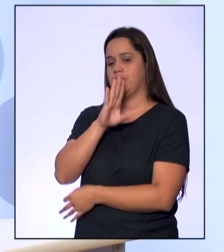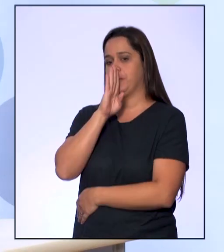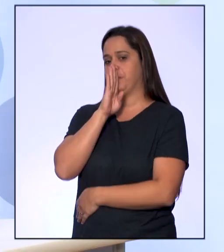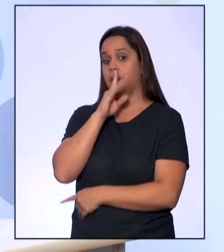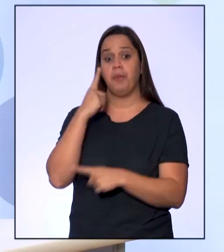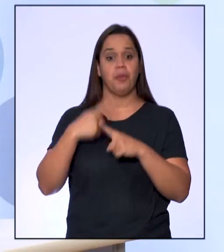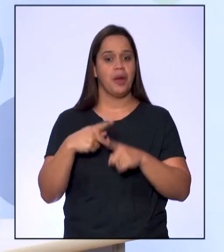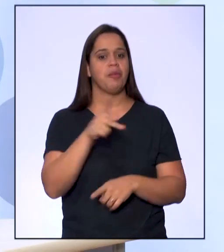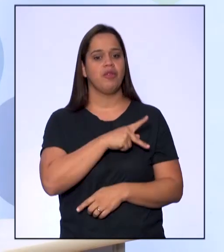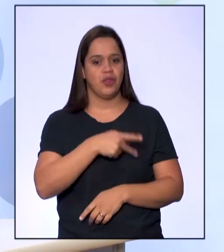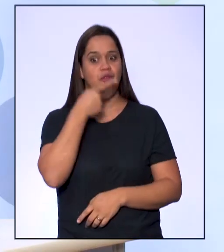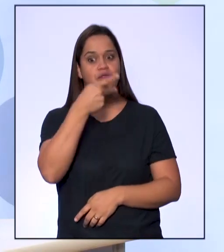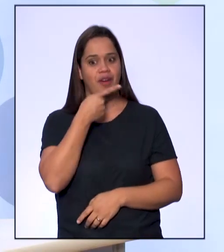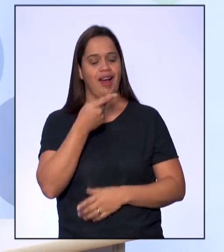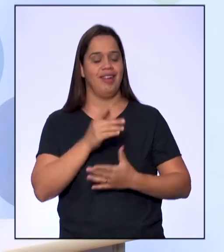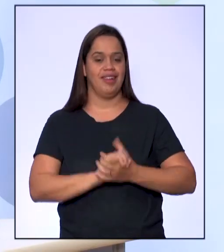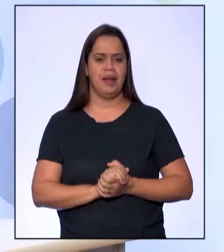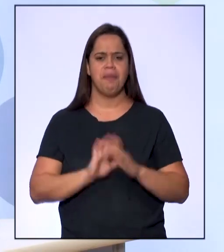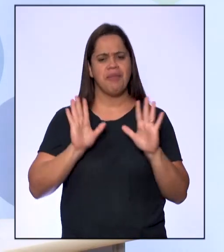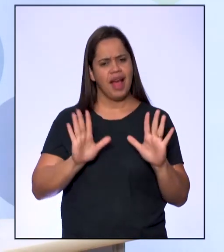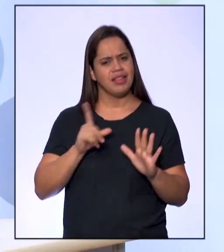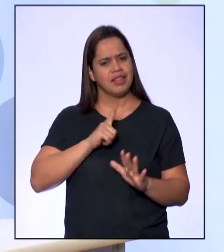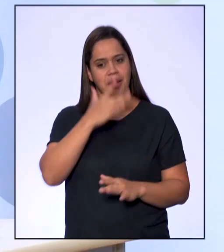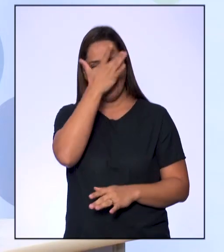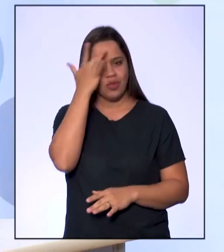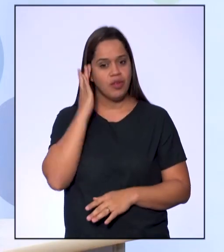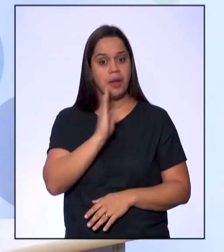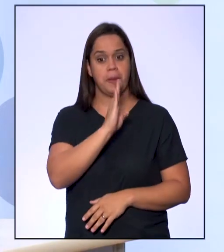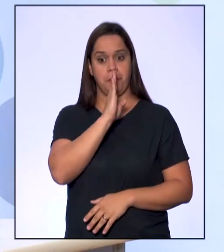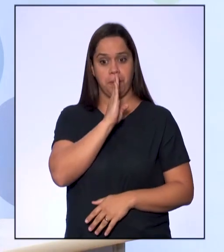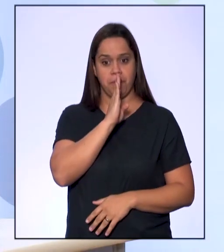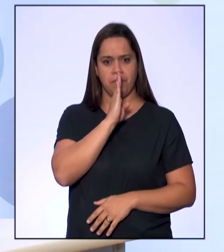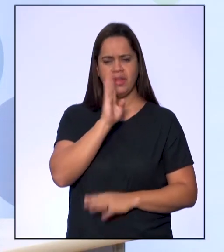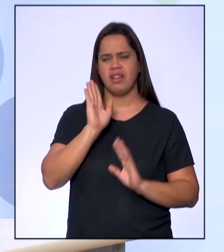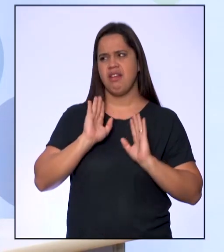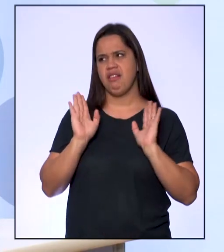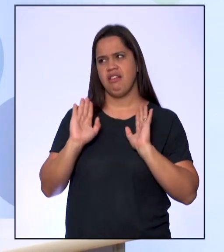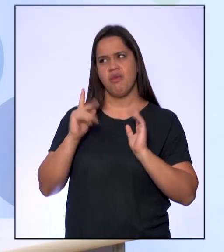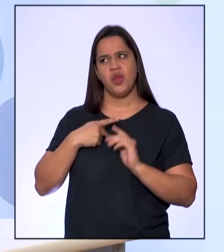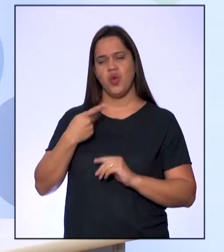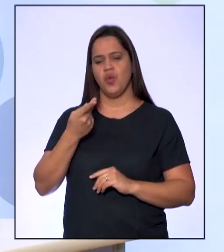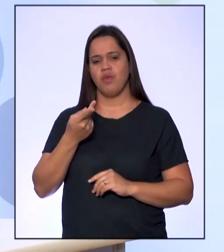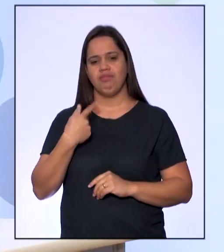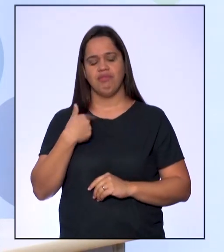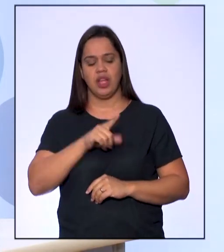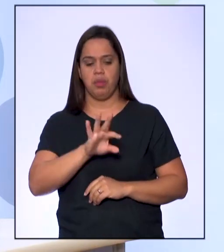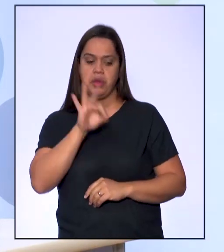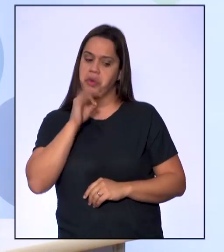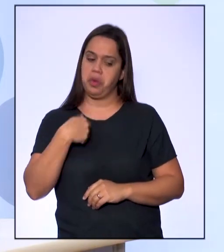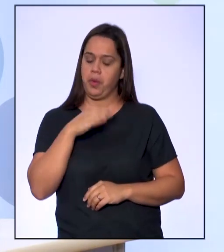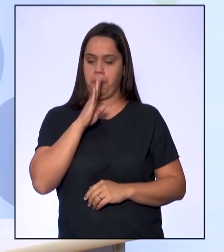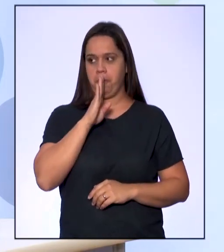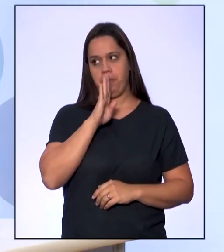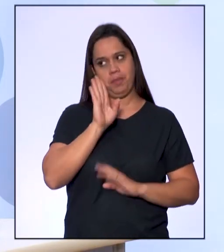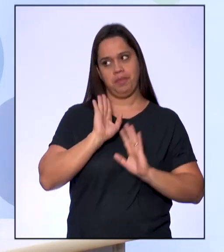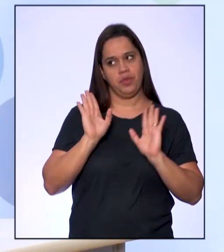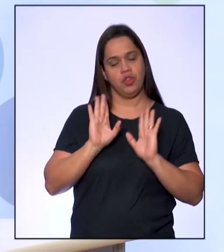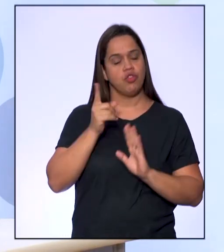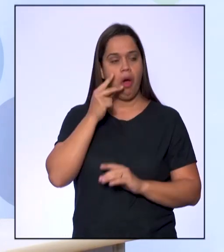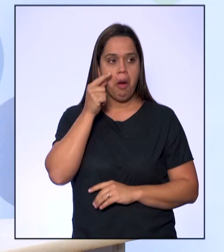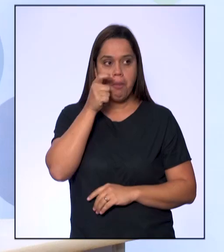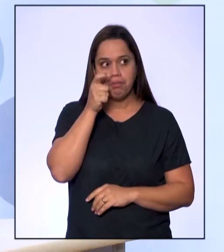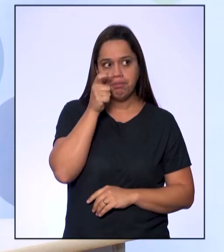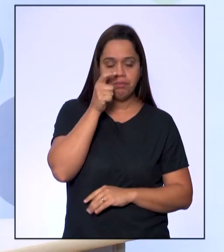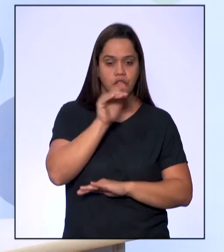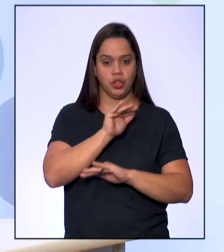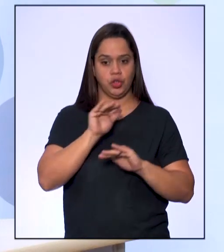professor fala mesmo. Mas tem muita gente, Mônica, que fica quieta, que realmente fala assim, não, eu prefiro me calar, eu prefiro somente